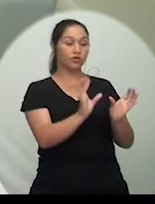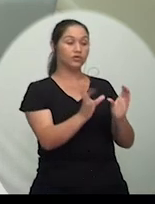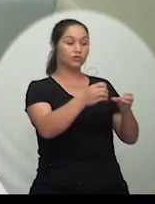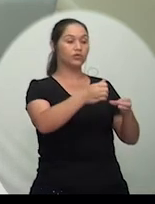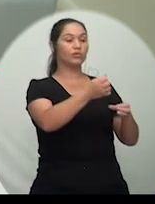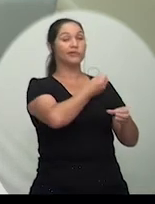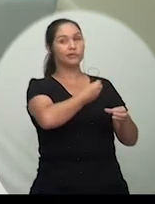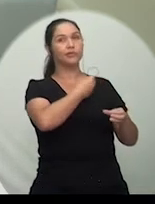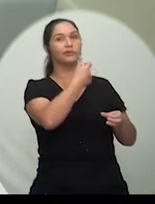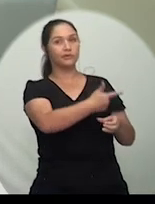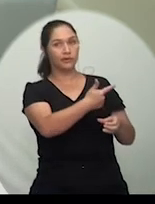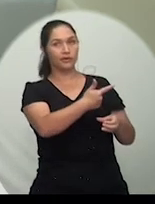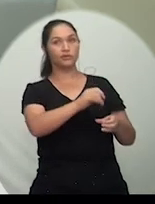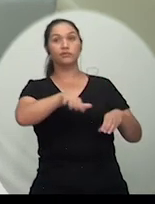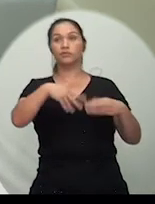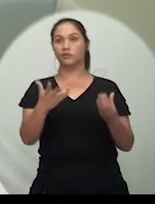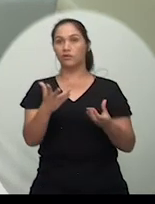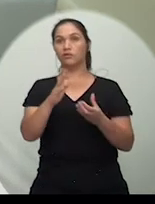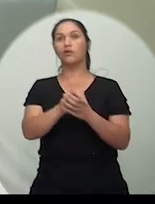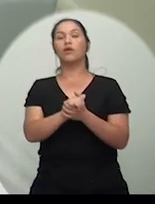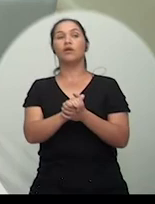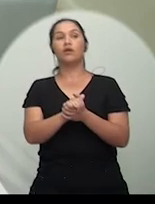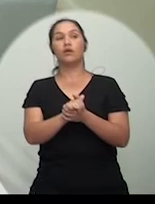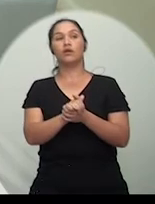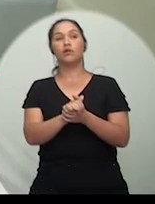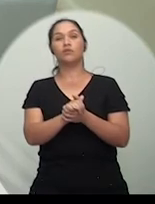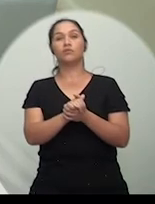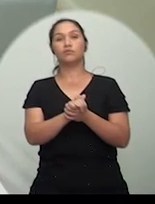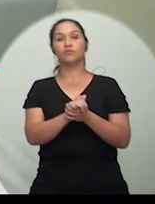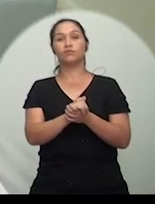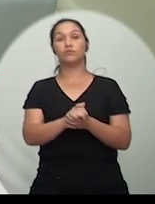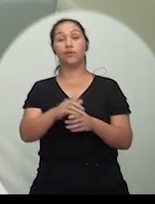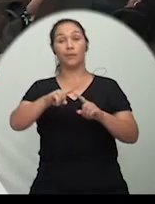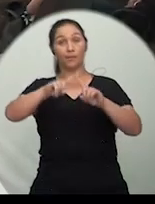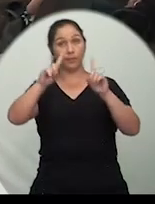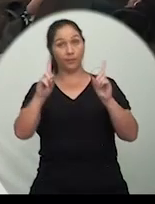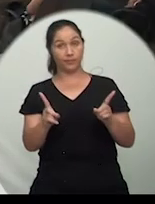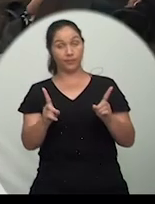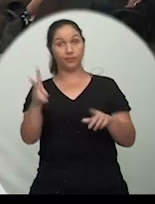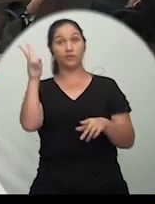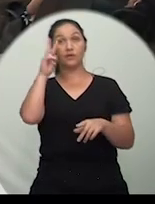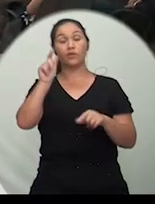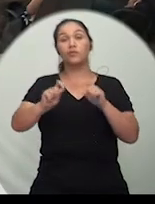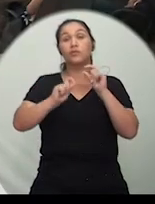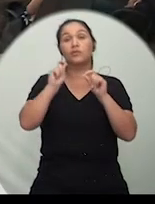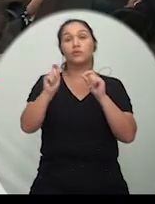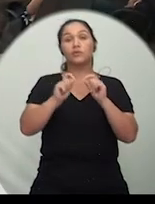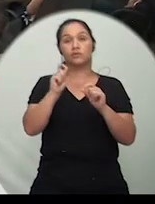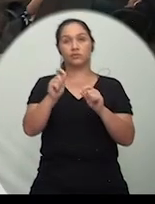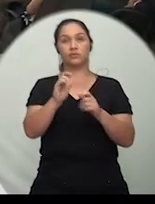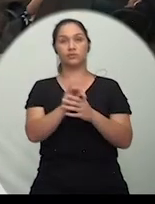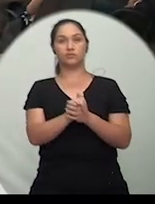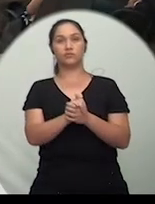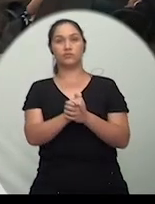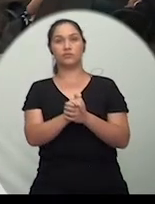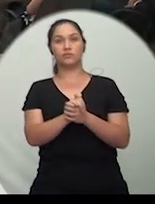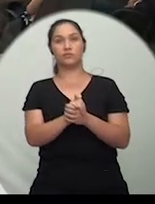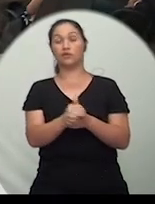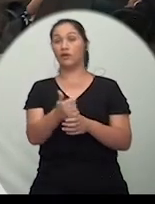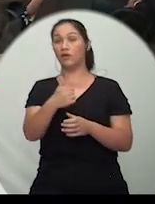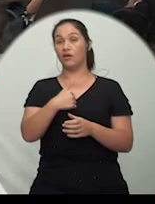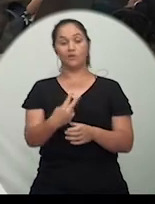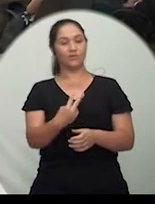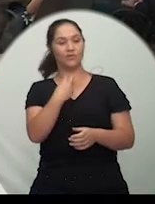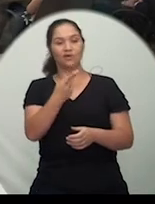chapa 2. Lembramos ainda da impossibilidade de abstenção, consoante artigo